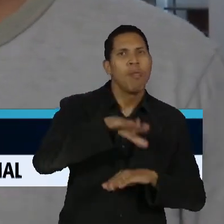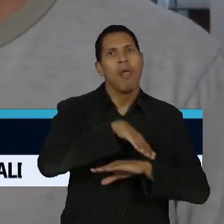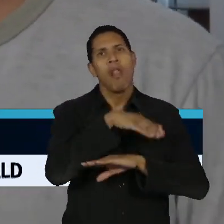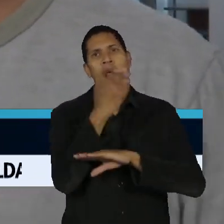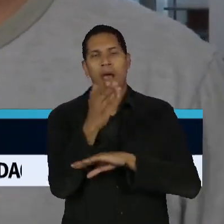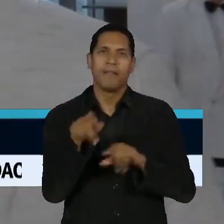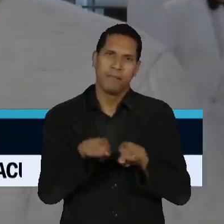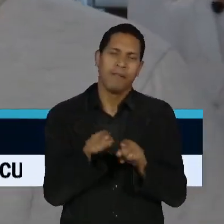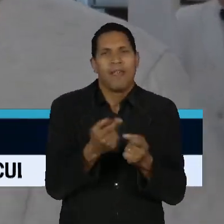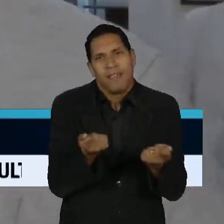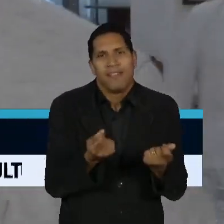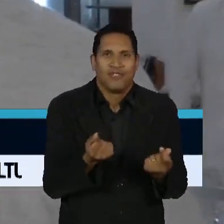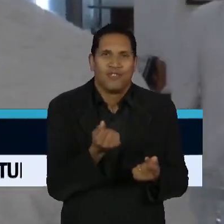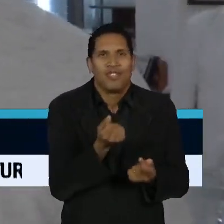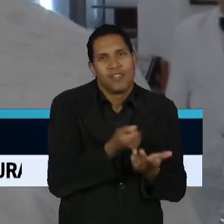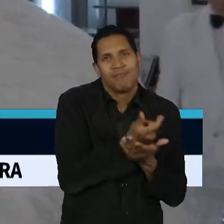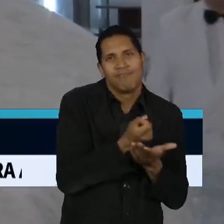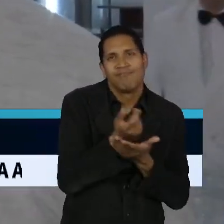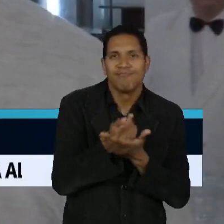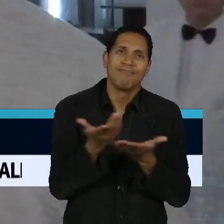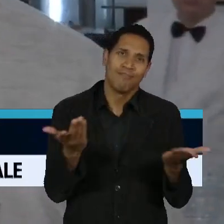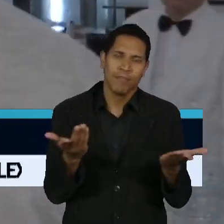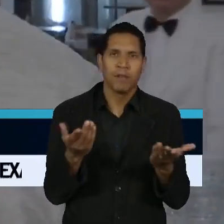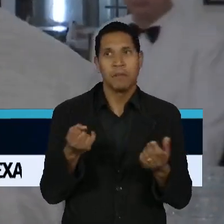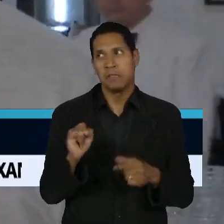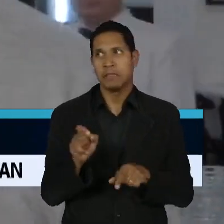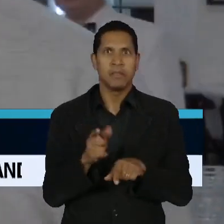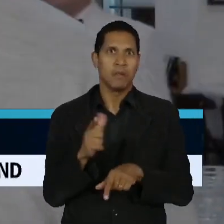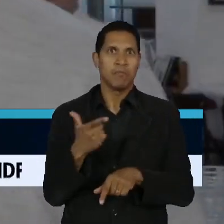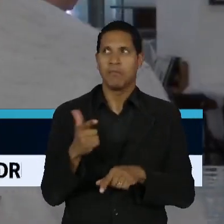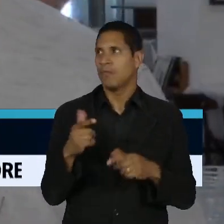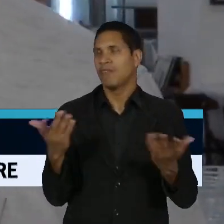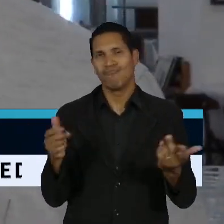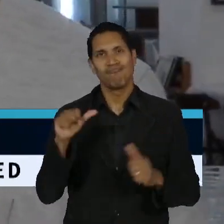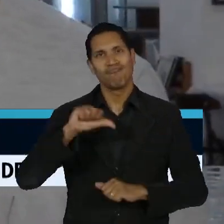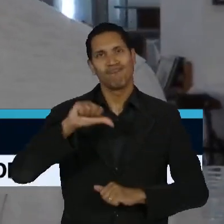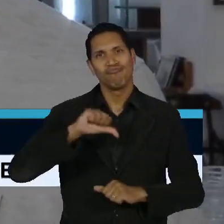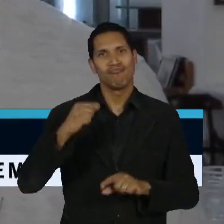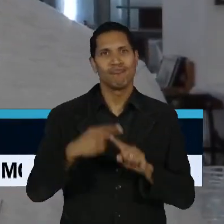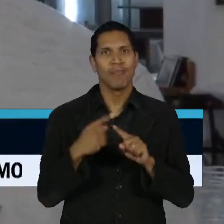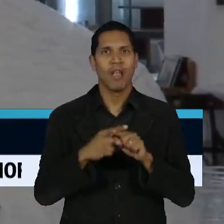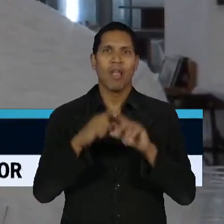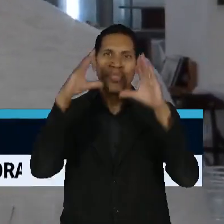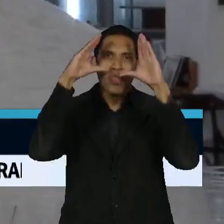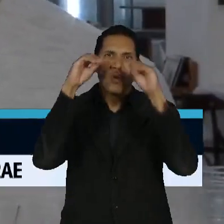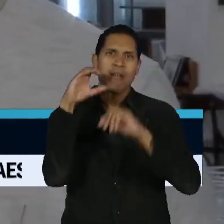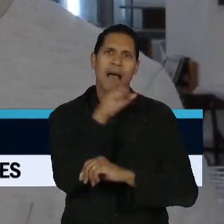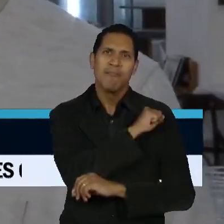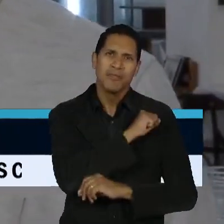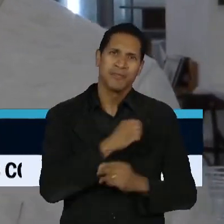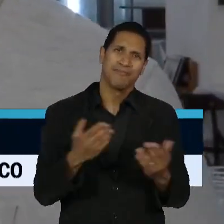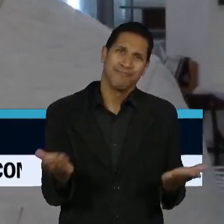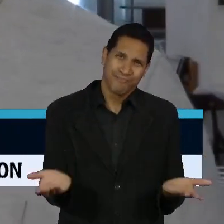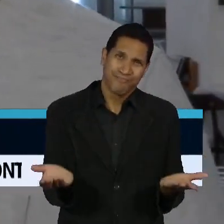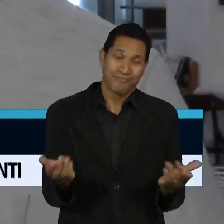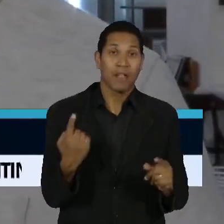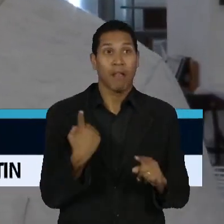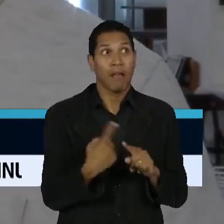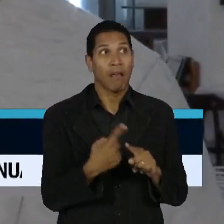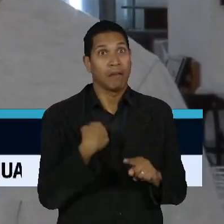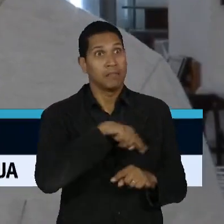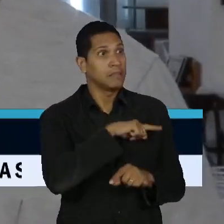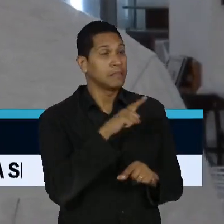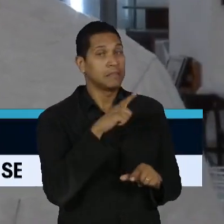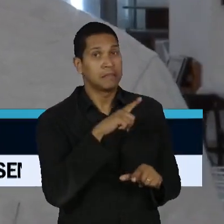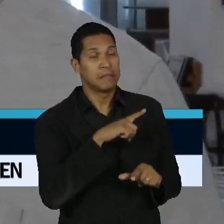consome um pouco melhor né quem infelizmente nós ficamos não é triste por enquanto porque na verdade nós não conseguimos retomar ainda né uma pandemia e